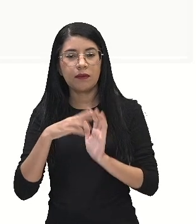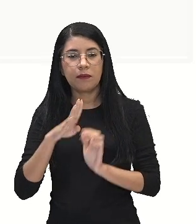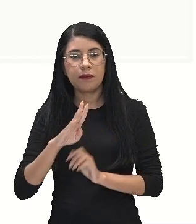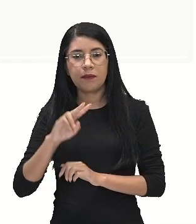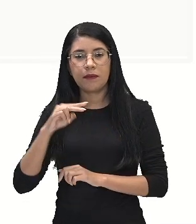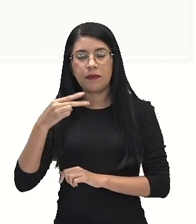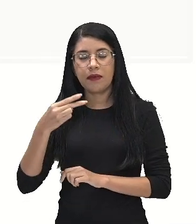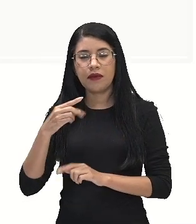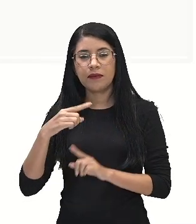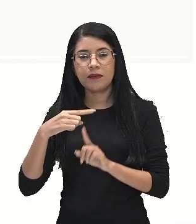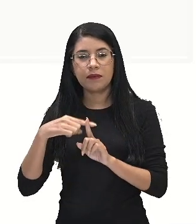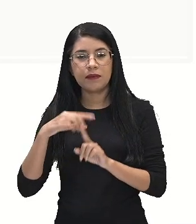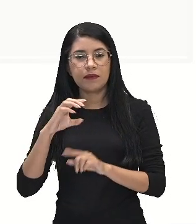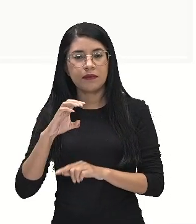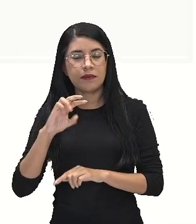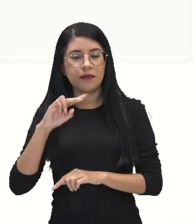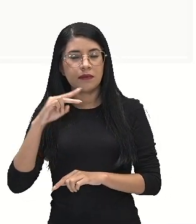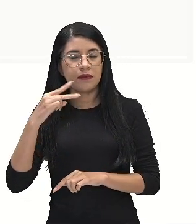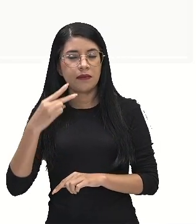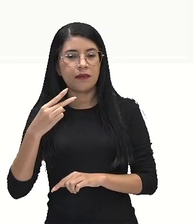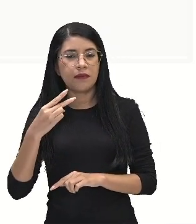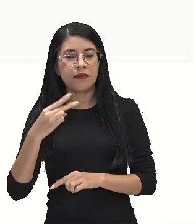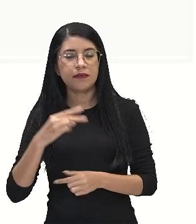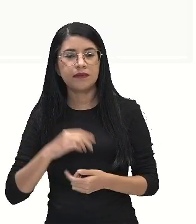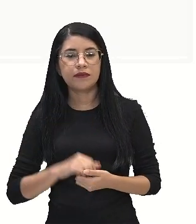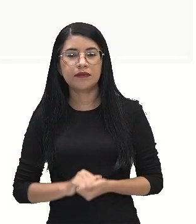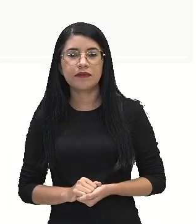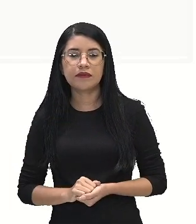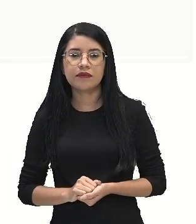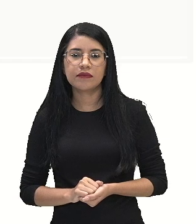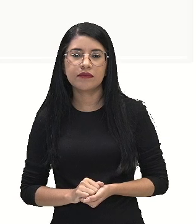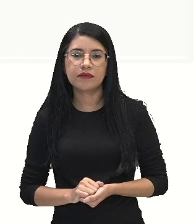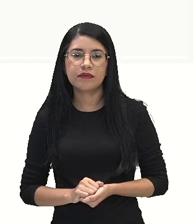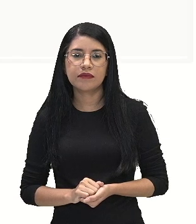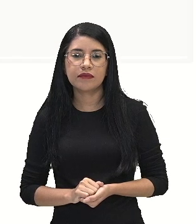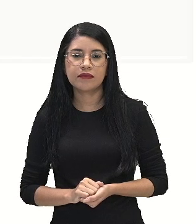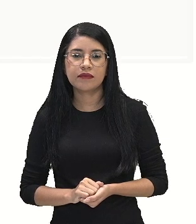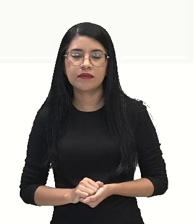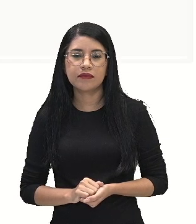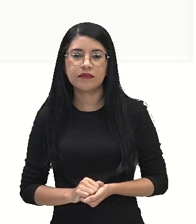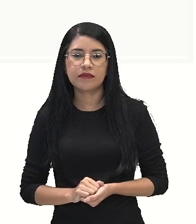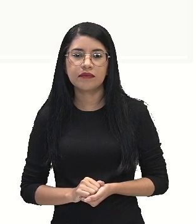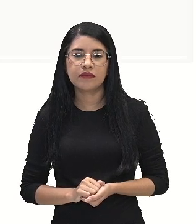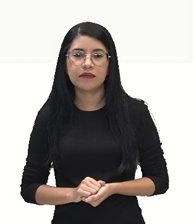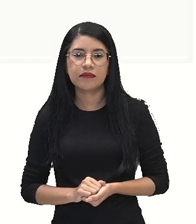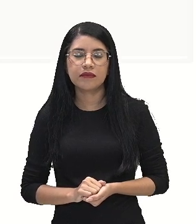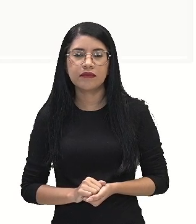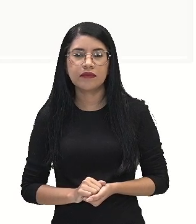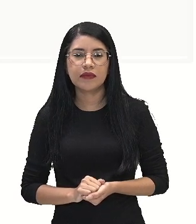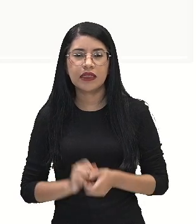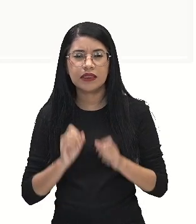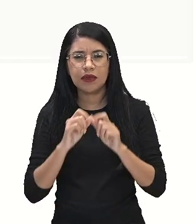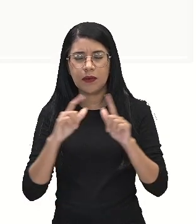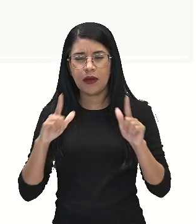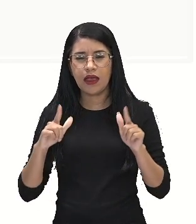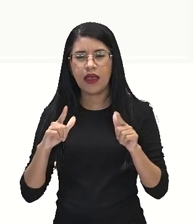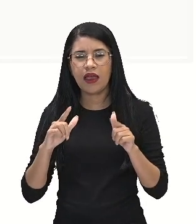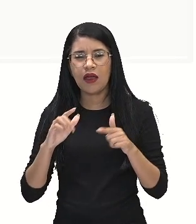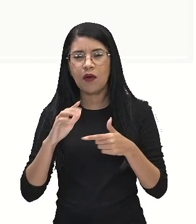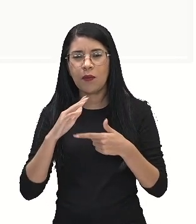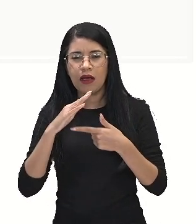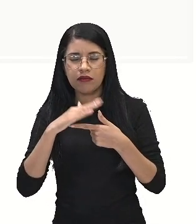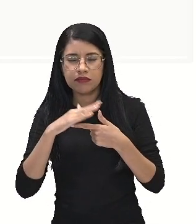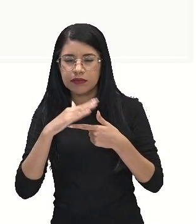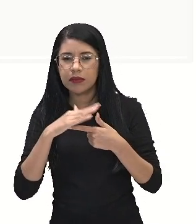mais c ao quadrado. Vejo que essa fórmula aqui é uma espécie de teorema de Pitágoras